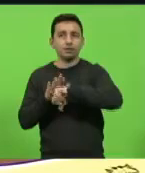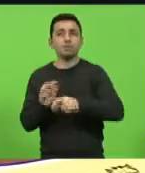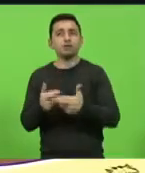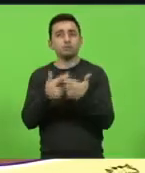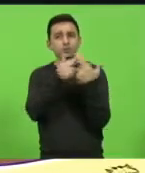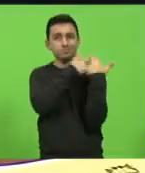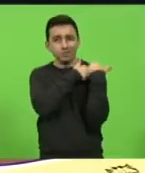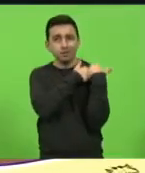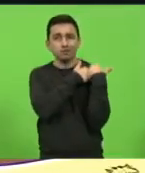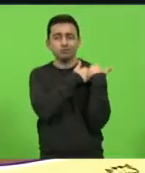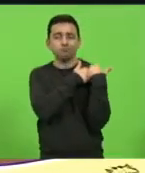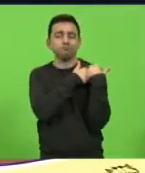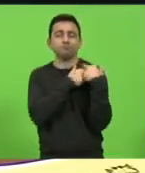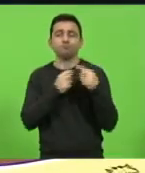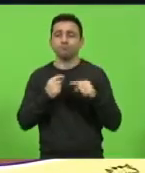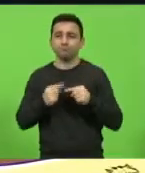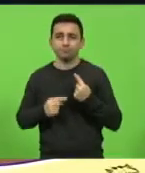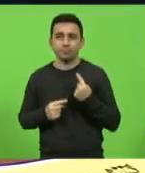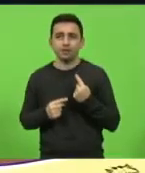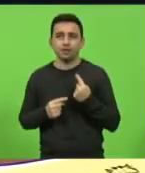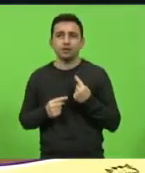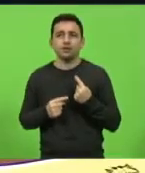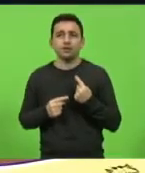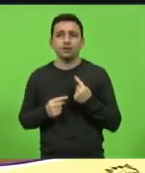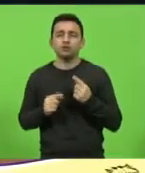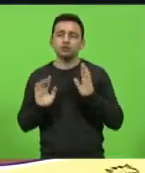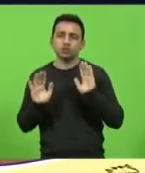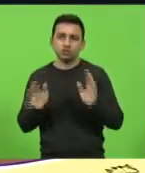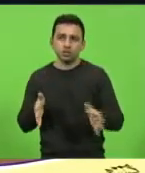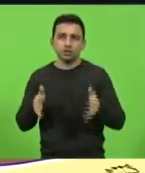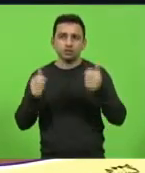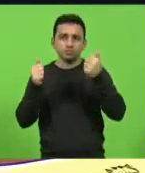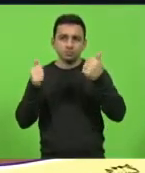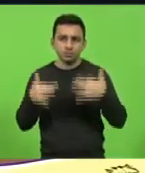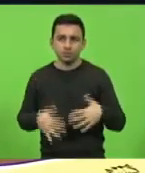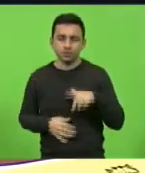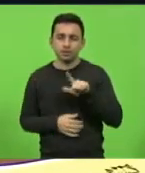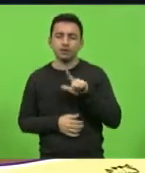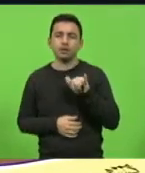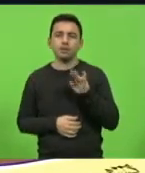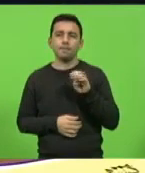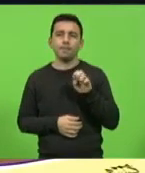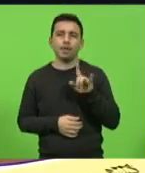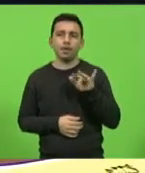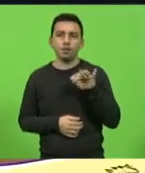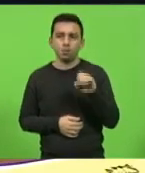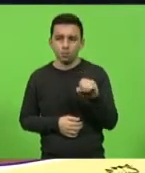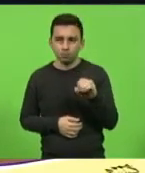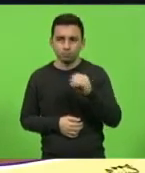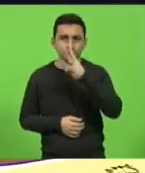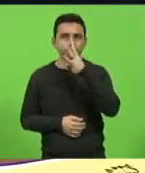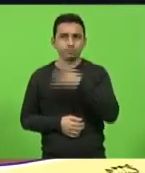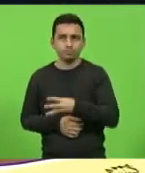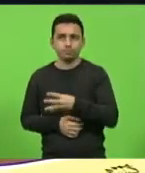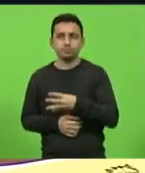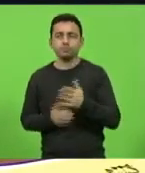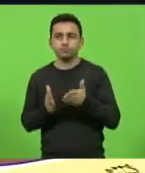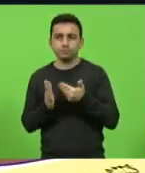responsabilidade, conforme externado no libelo acusatório de folhas